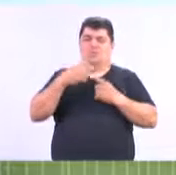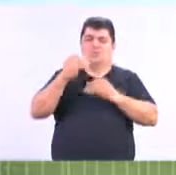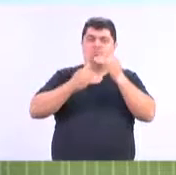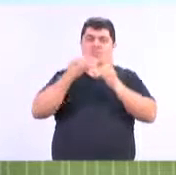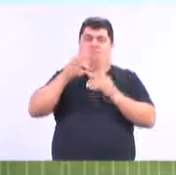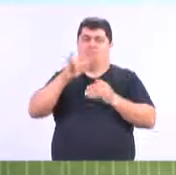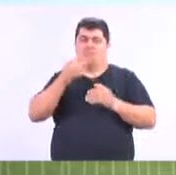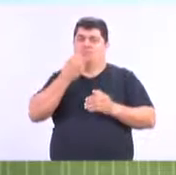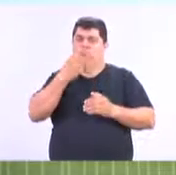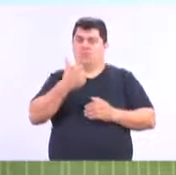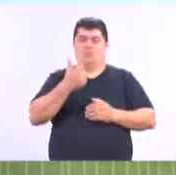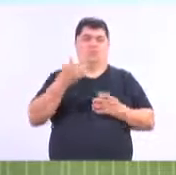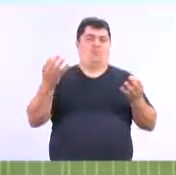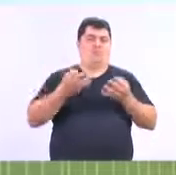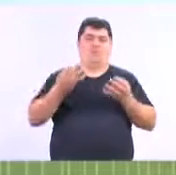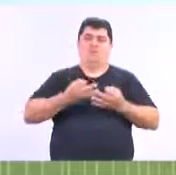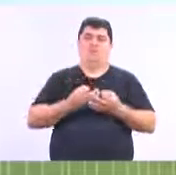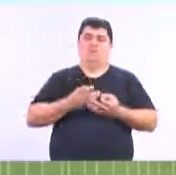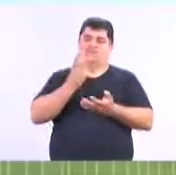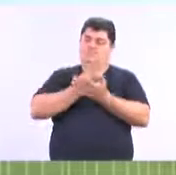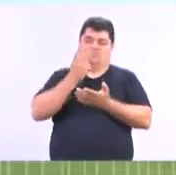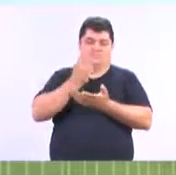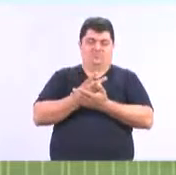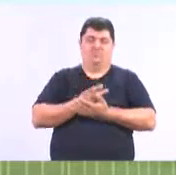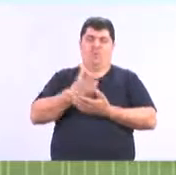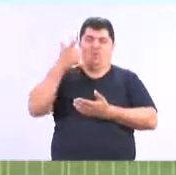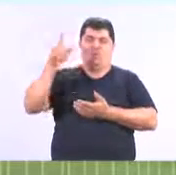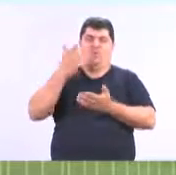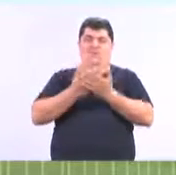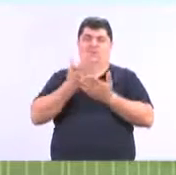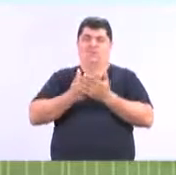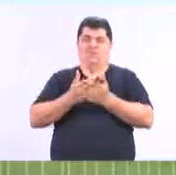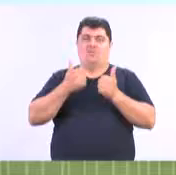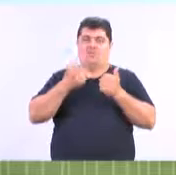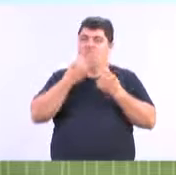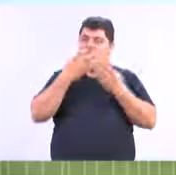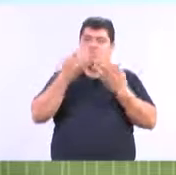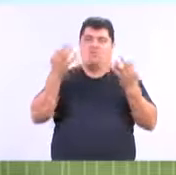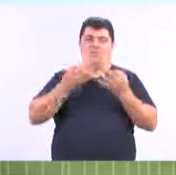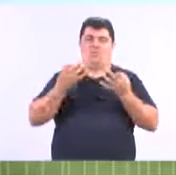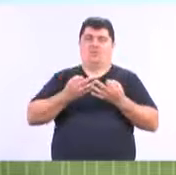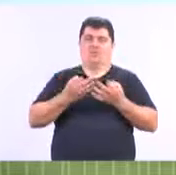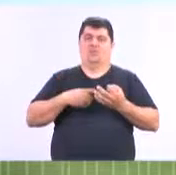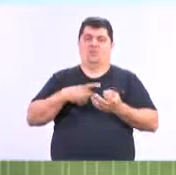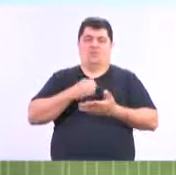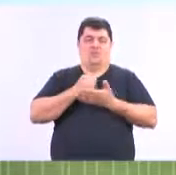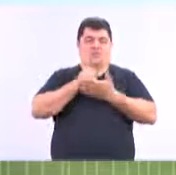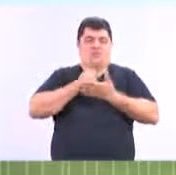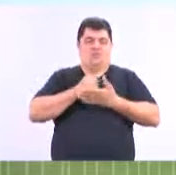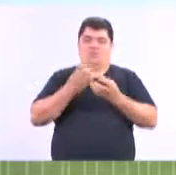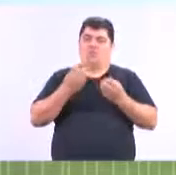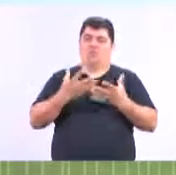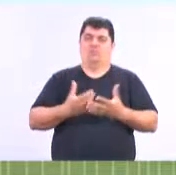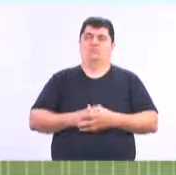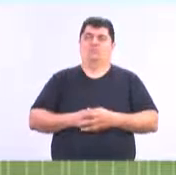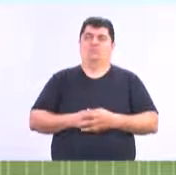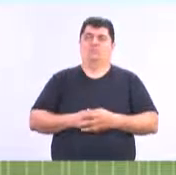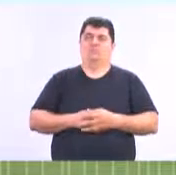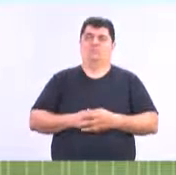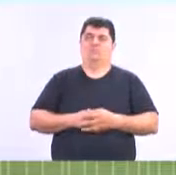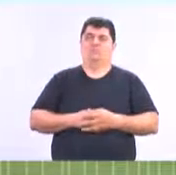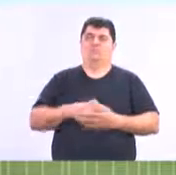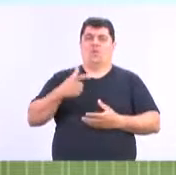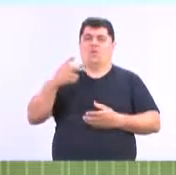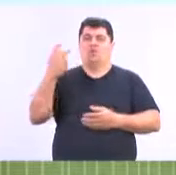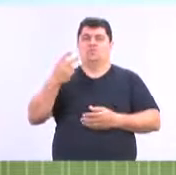na aula, isso é muito importante. Continue assim nas próximas aulas, isso nos dá um suporte muito grande aqui. Nós vamos para as